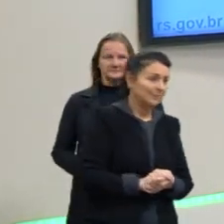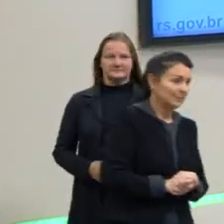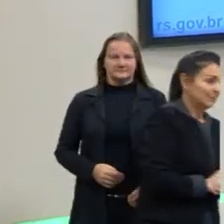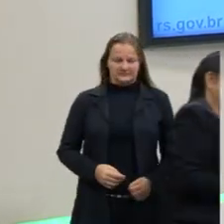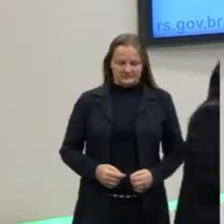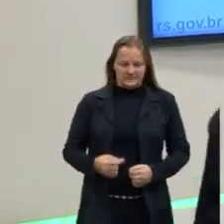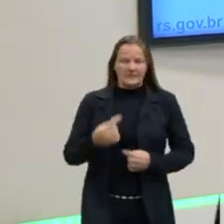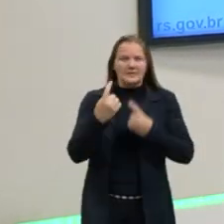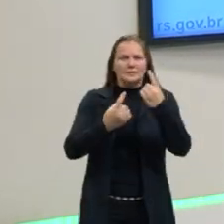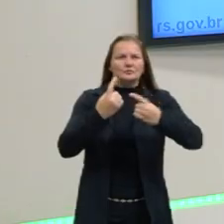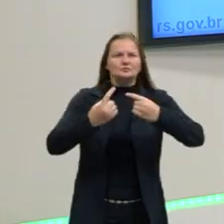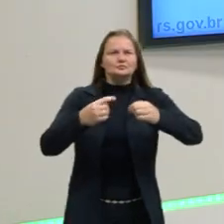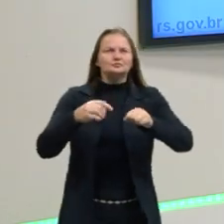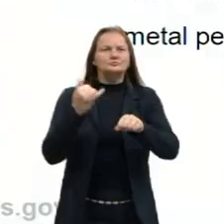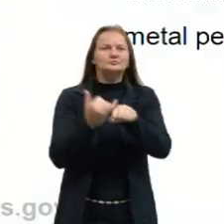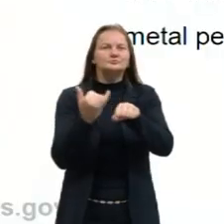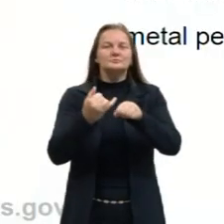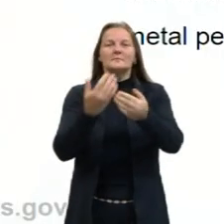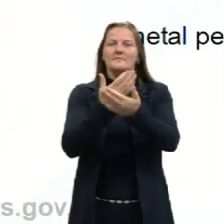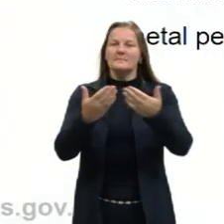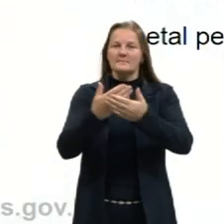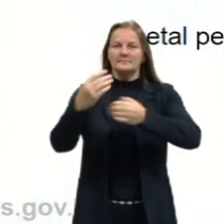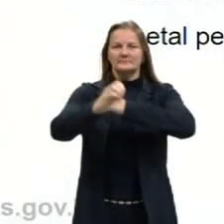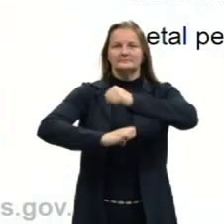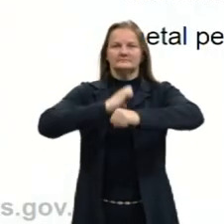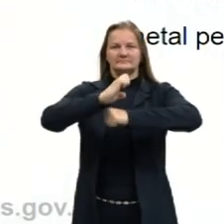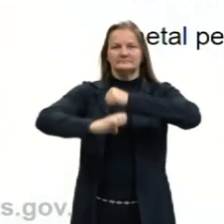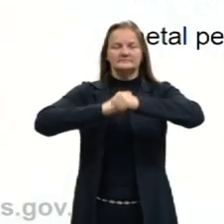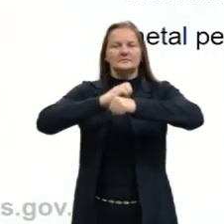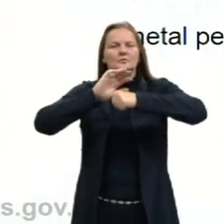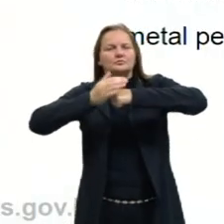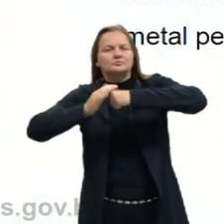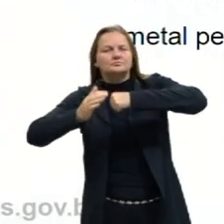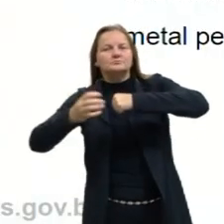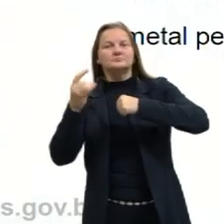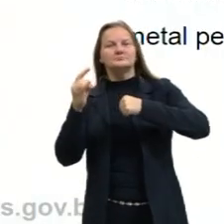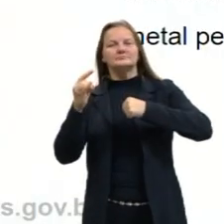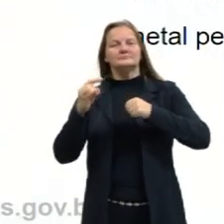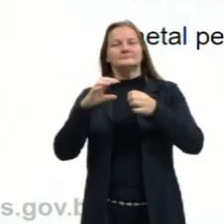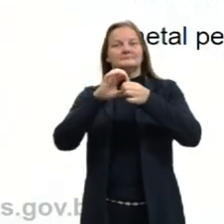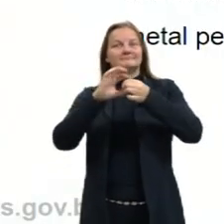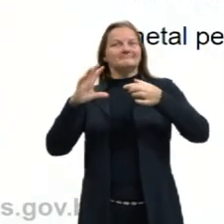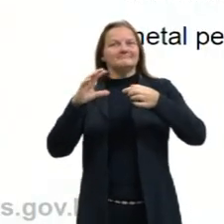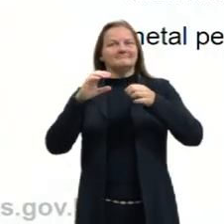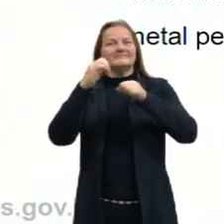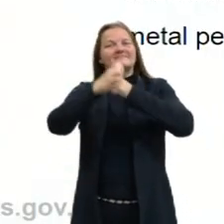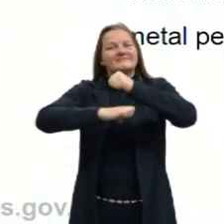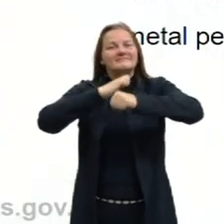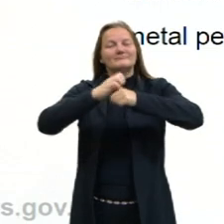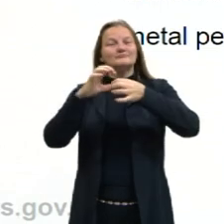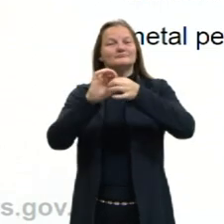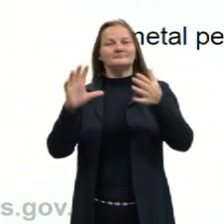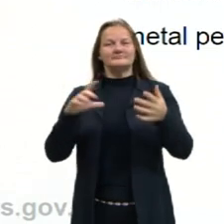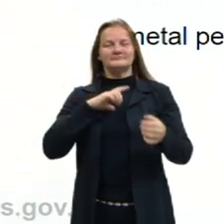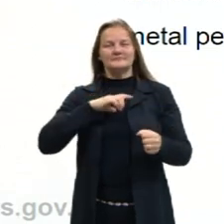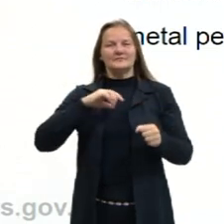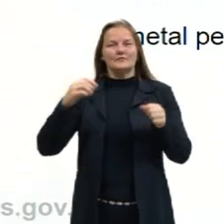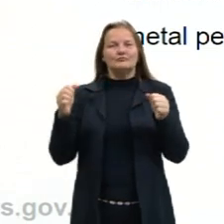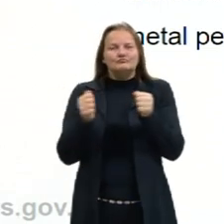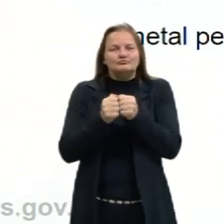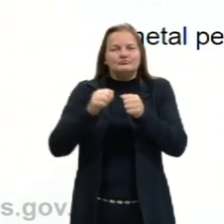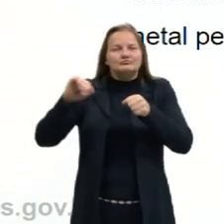perdem elétrons na sua última camada e são chamadas de elétrons livres formando assim cátions